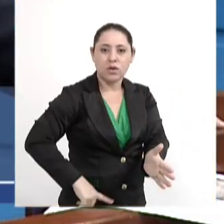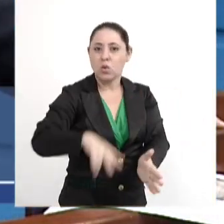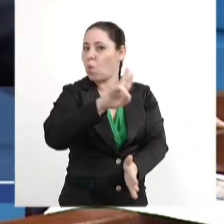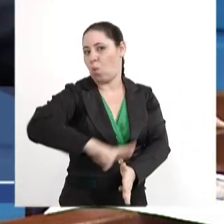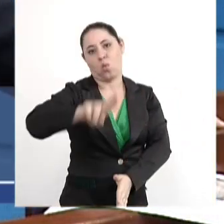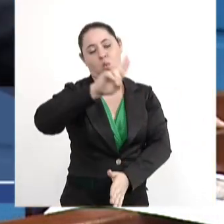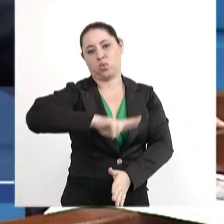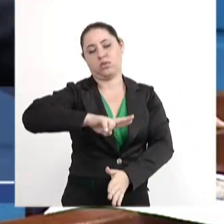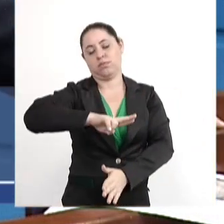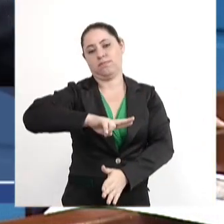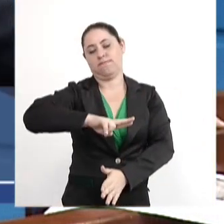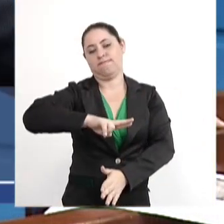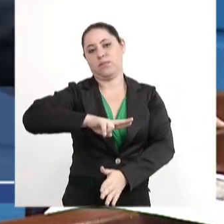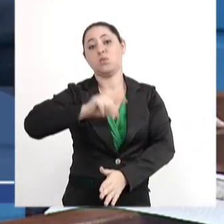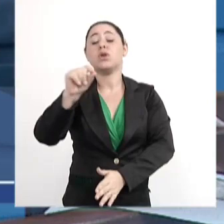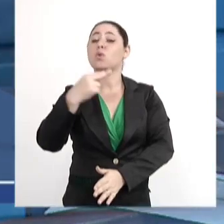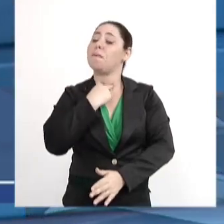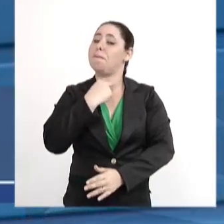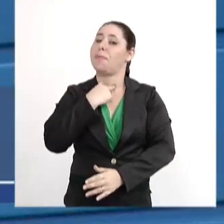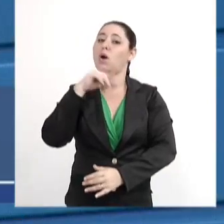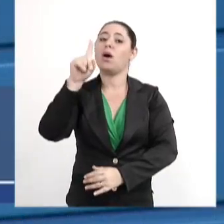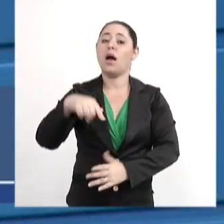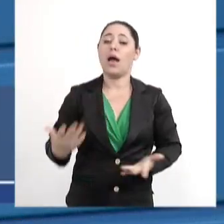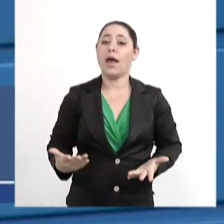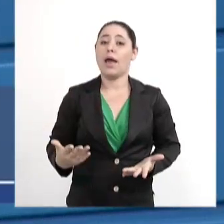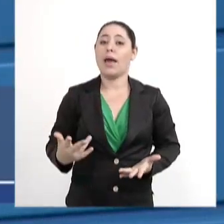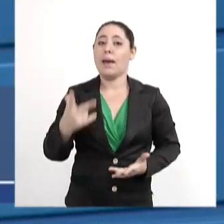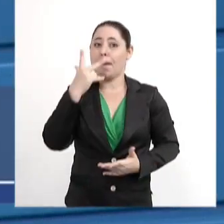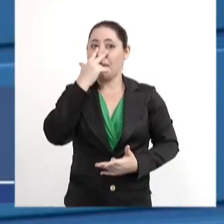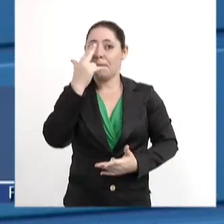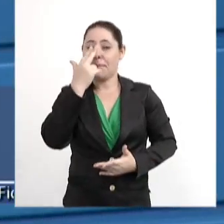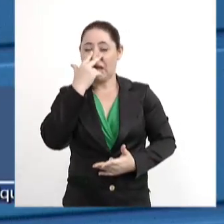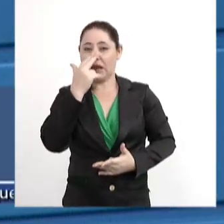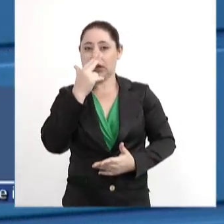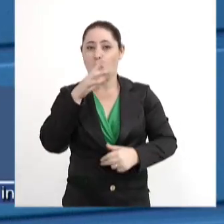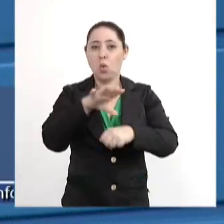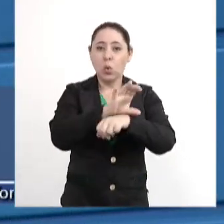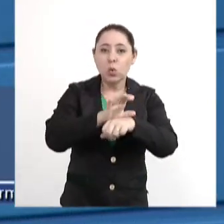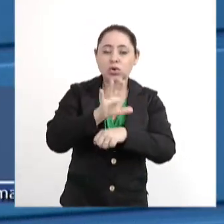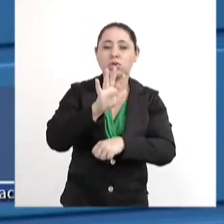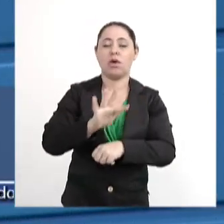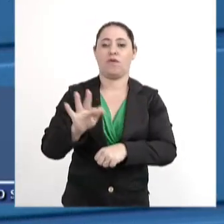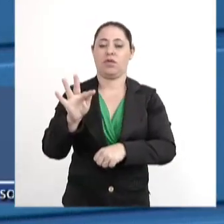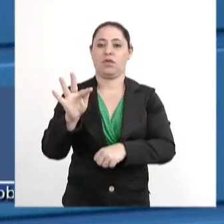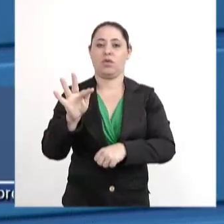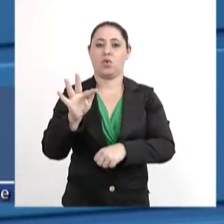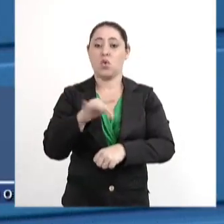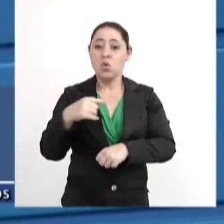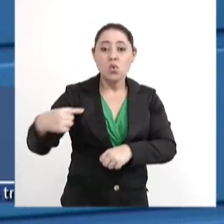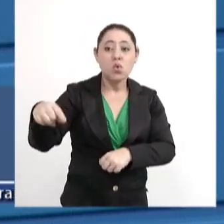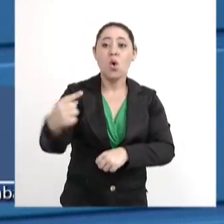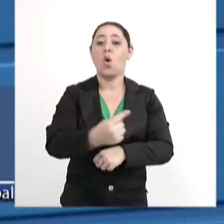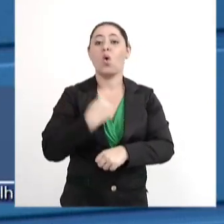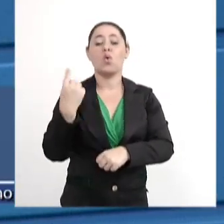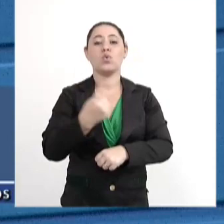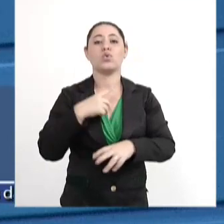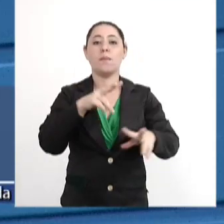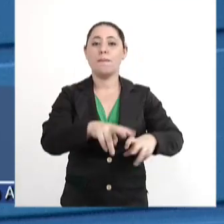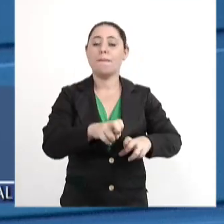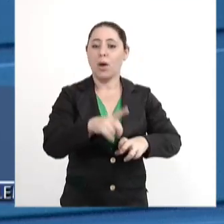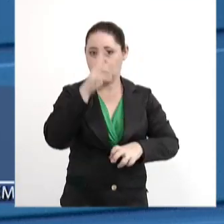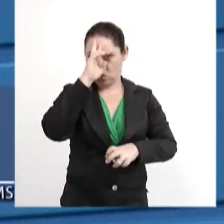O que não pode é ficar no arrepio da Constituição e nós, produtores